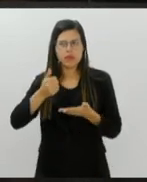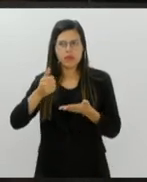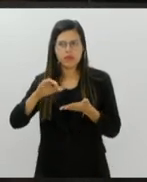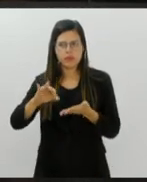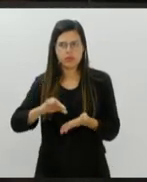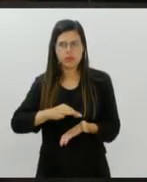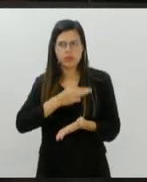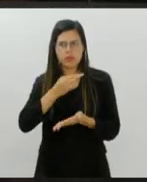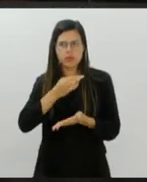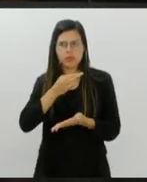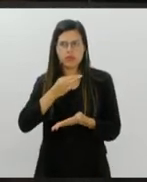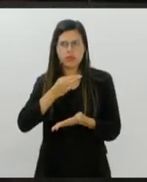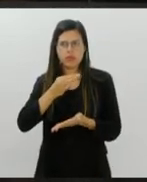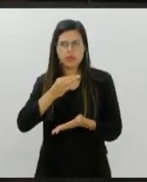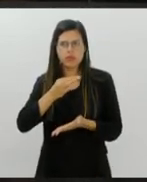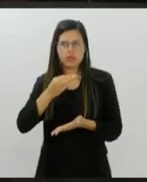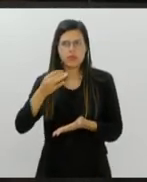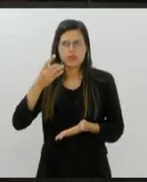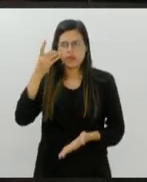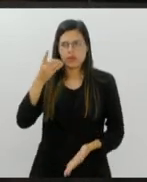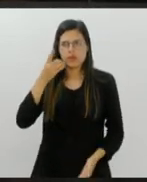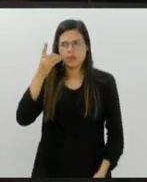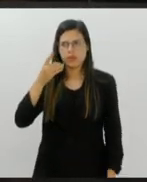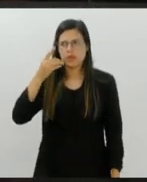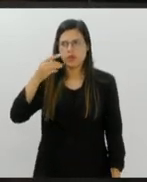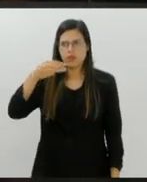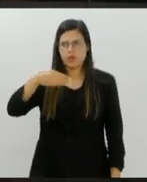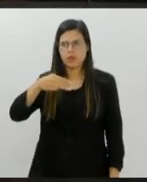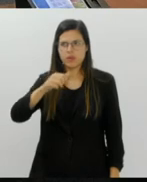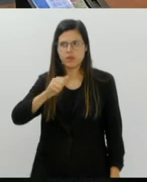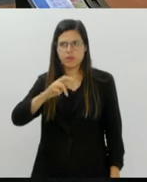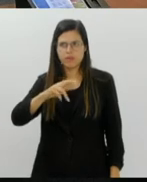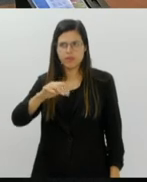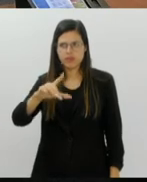orador inscrito Nobre Deputado Marcelo